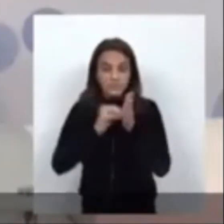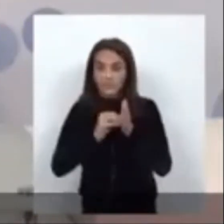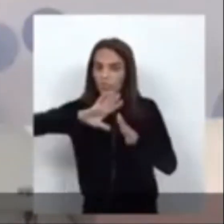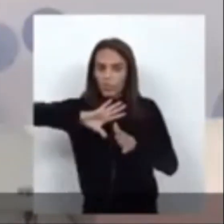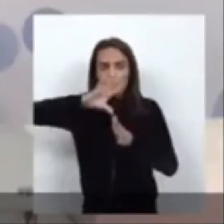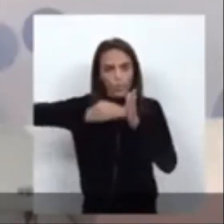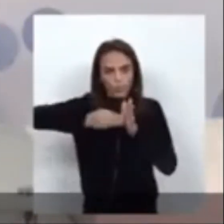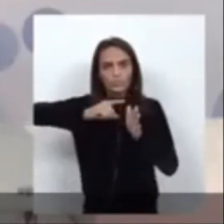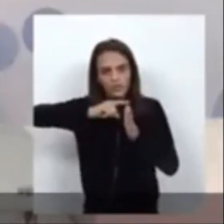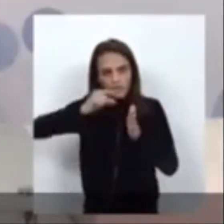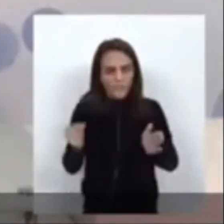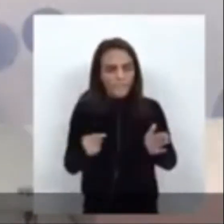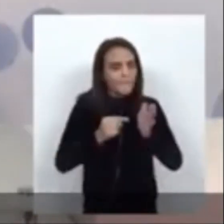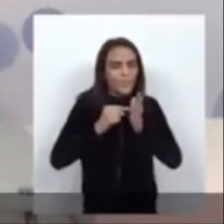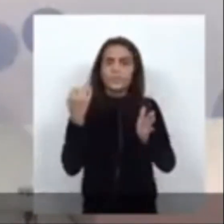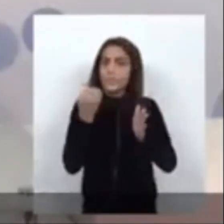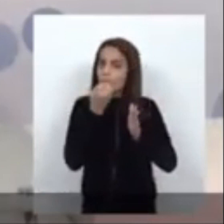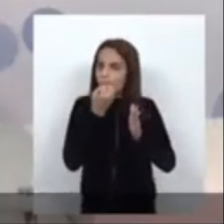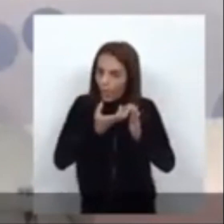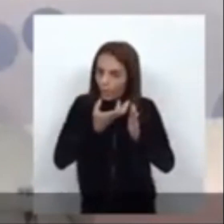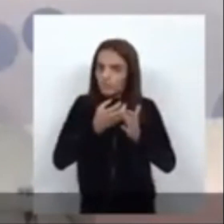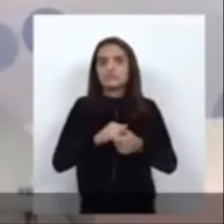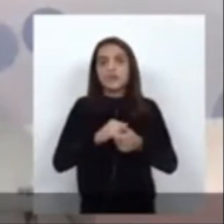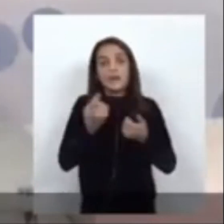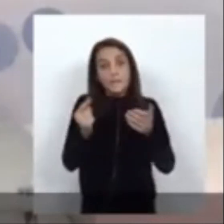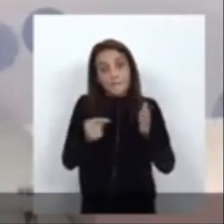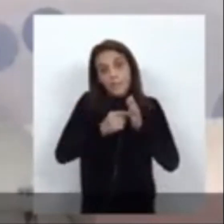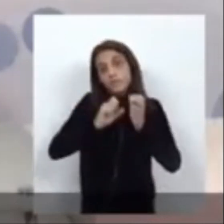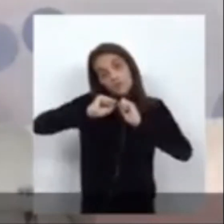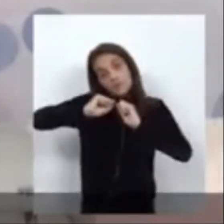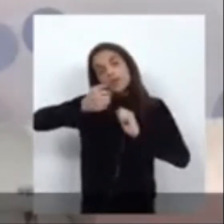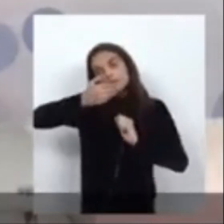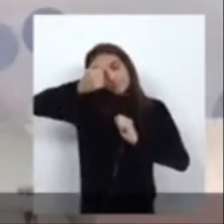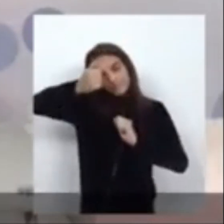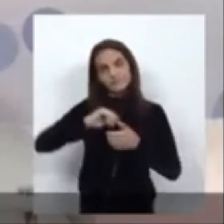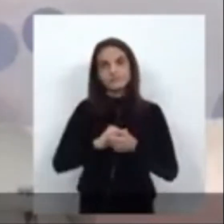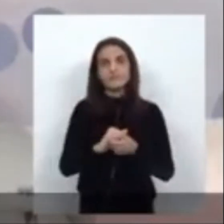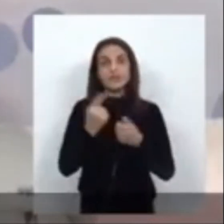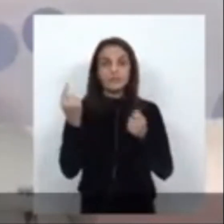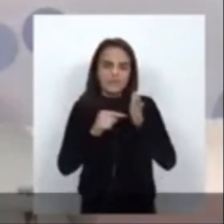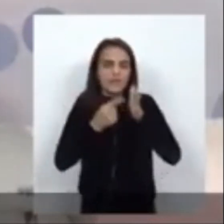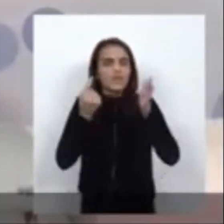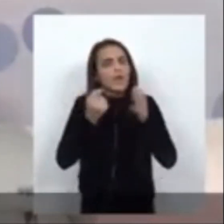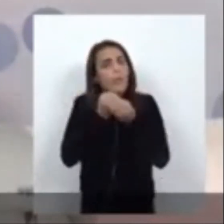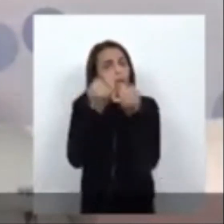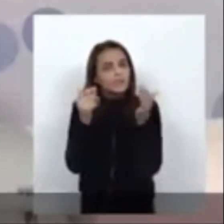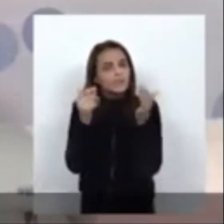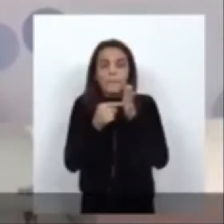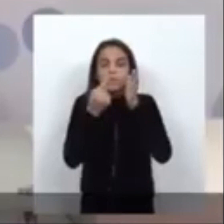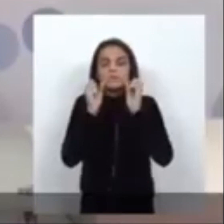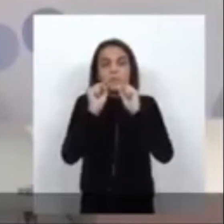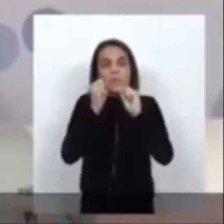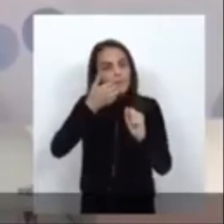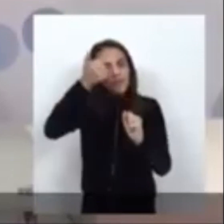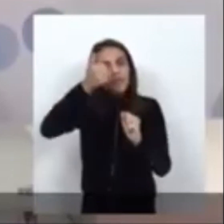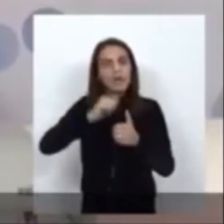têm pontos muito bons, né? E pontos que podem ser melhorados. Então, destacar quais são os pontos que podem ser melhorados